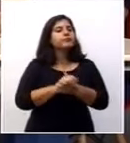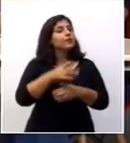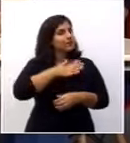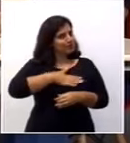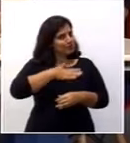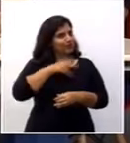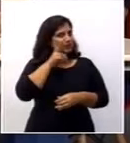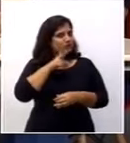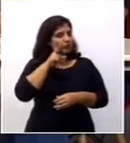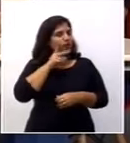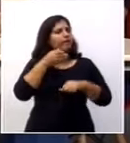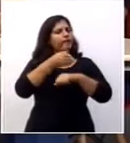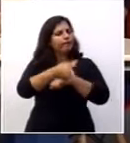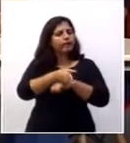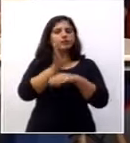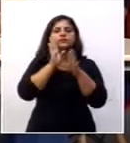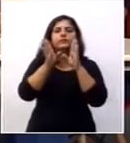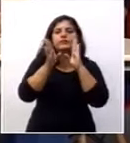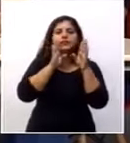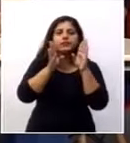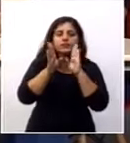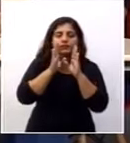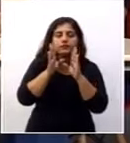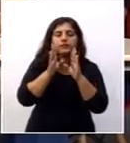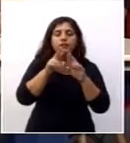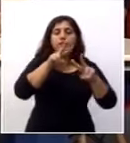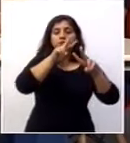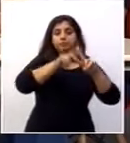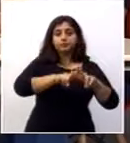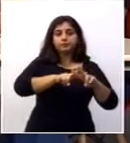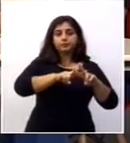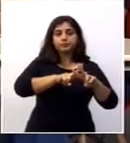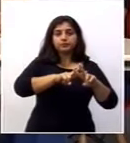da história, entra lá no Face, coloca a hashtag